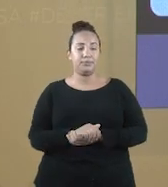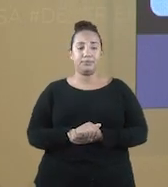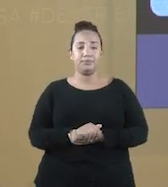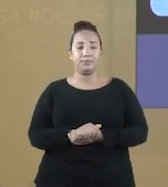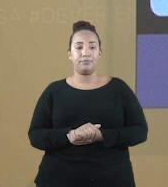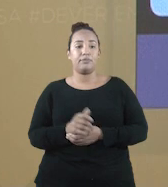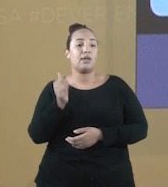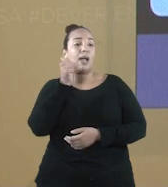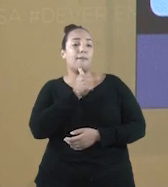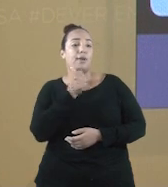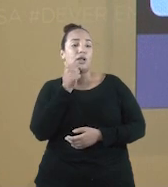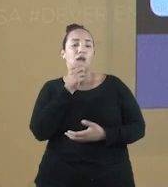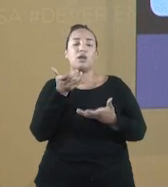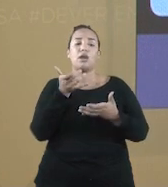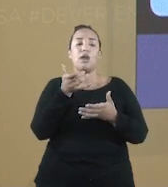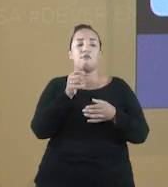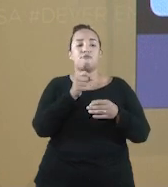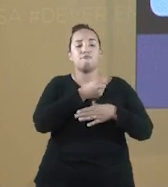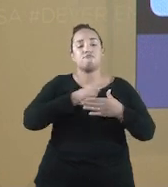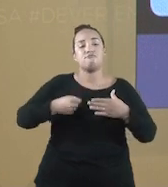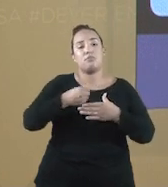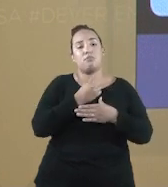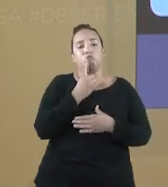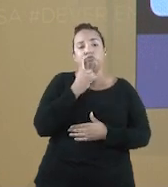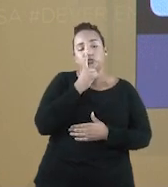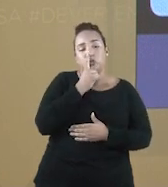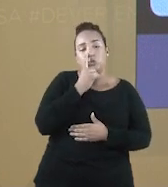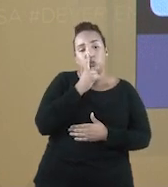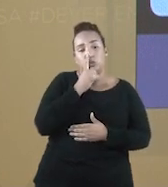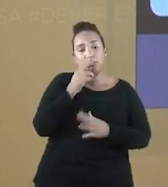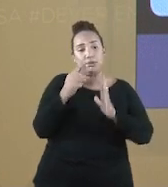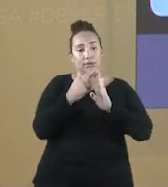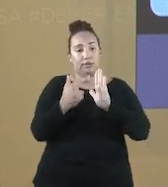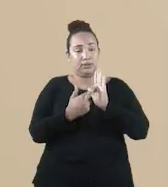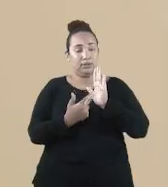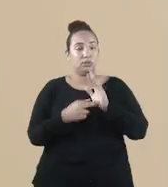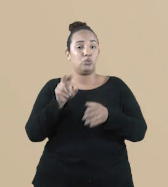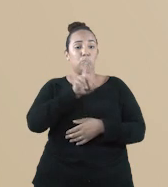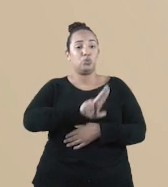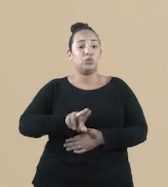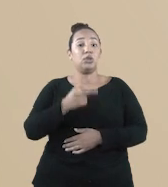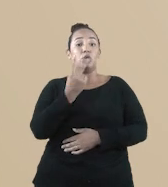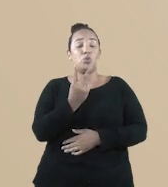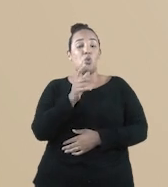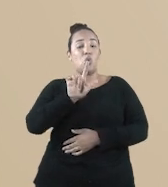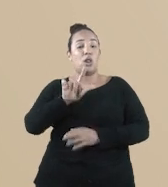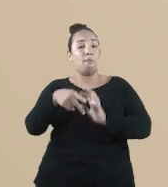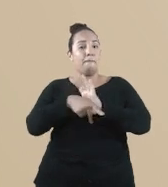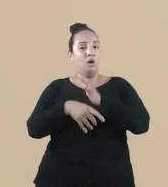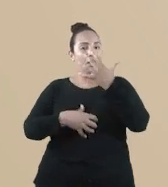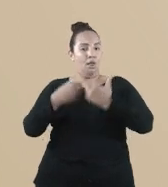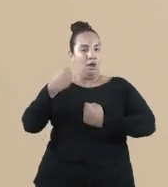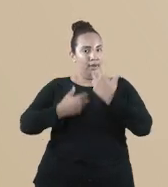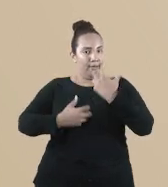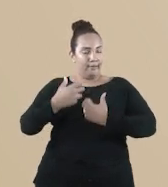litros? Luísa pretende fazer biscoitos e a sua receita, ela utiliza 2 litros